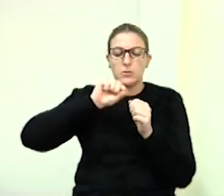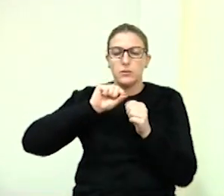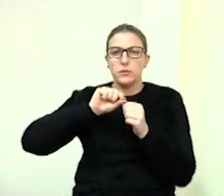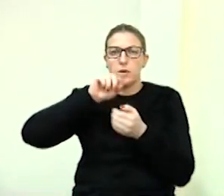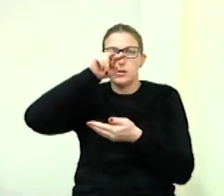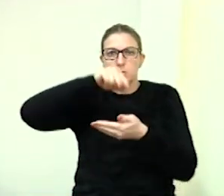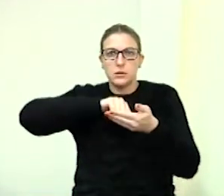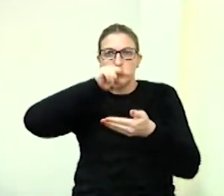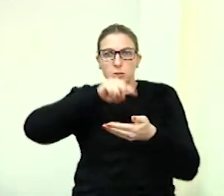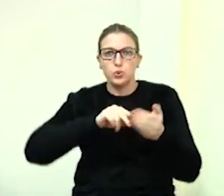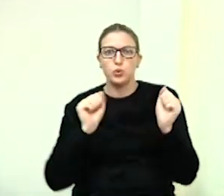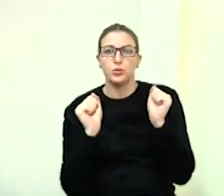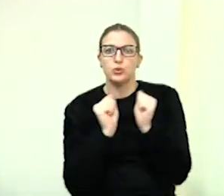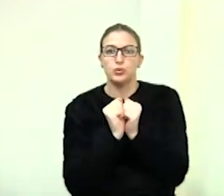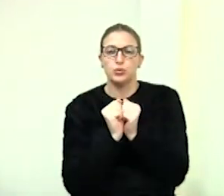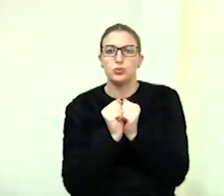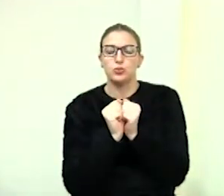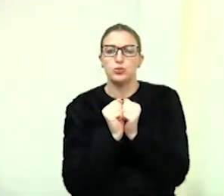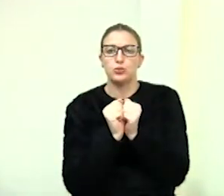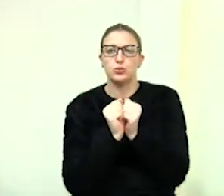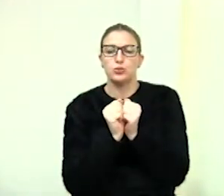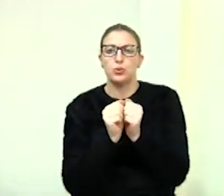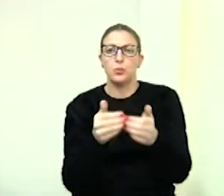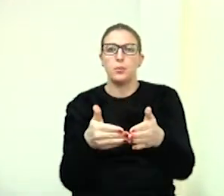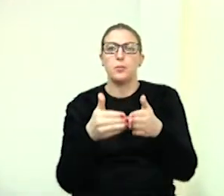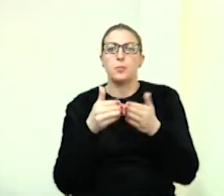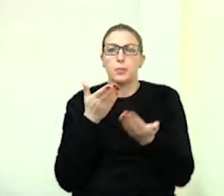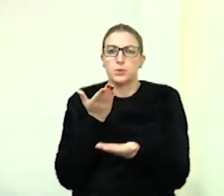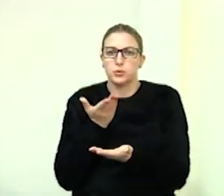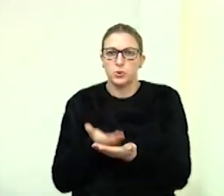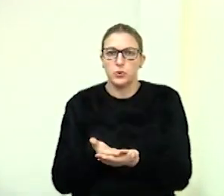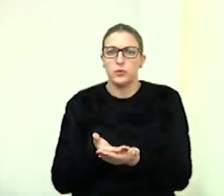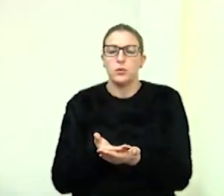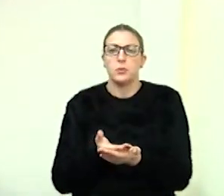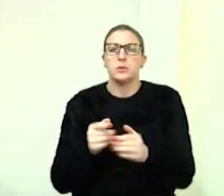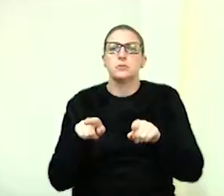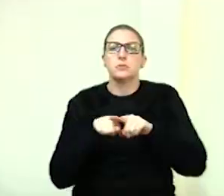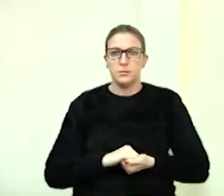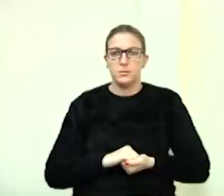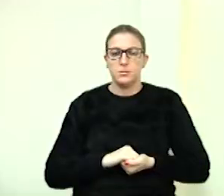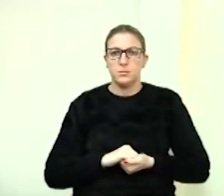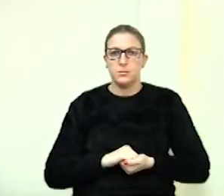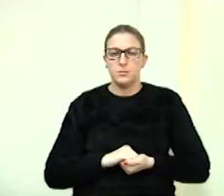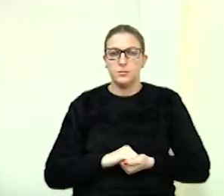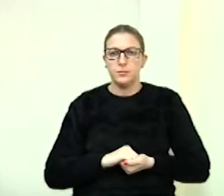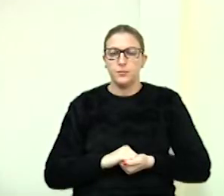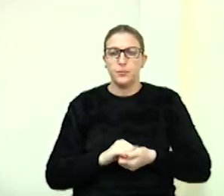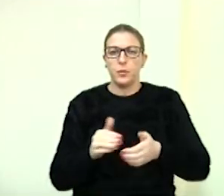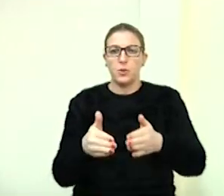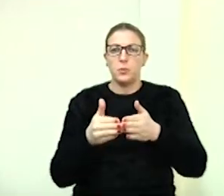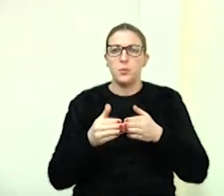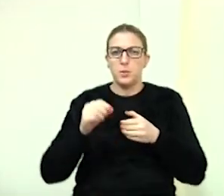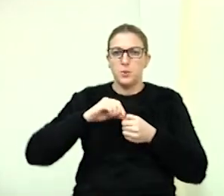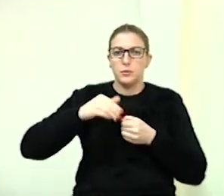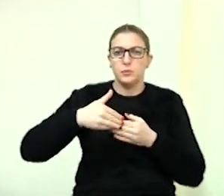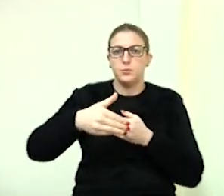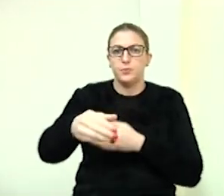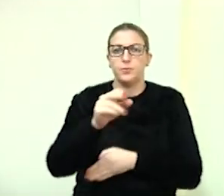em bloco dos requerimentos de informações e pedido de providências. Pedido de providência nº